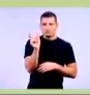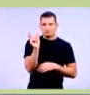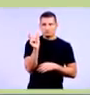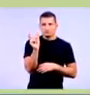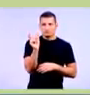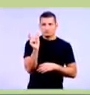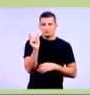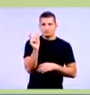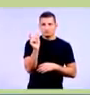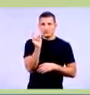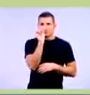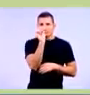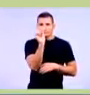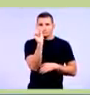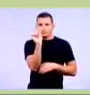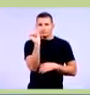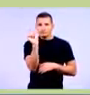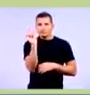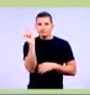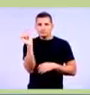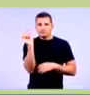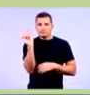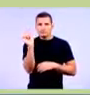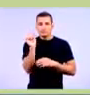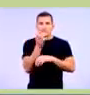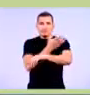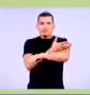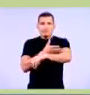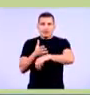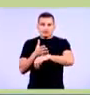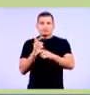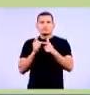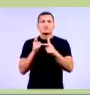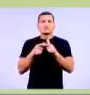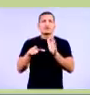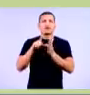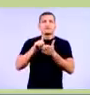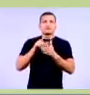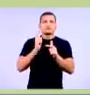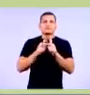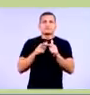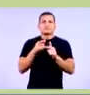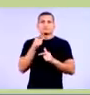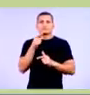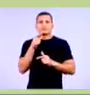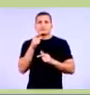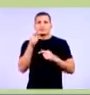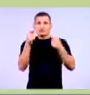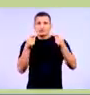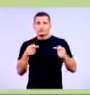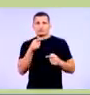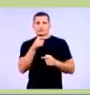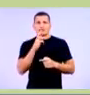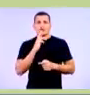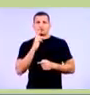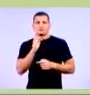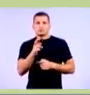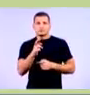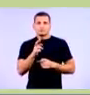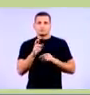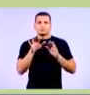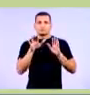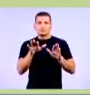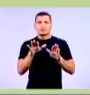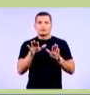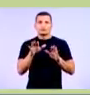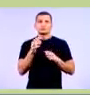os quadradinhos estavam todos em branco. Por que que estavam em branco? Porque aquelas questões tinham sido respondidas, mas não